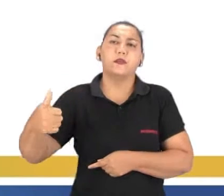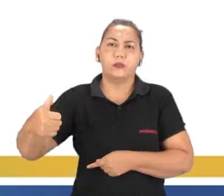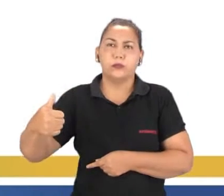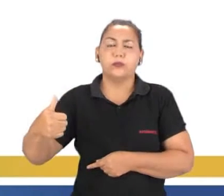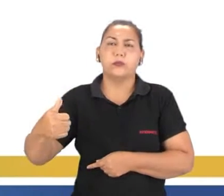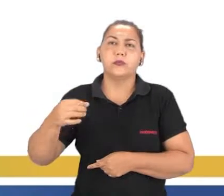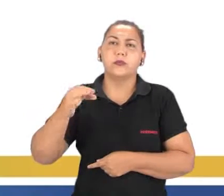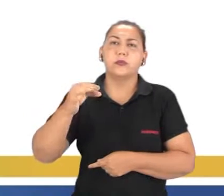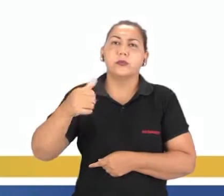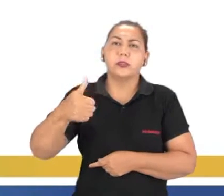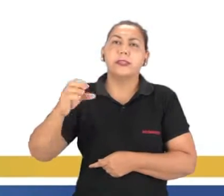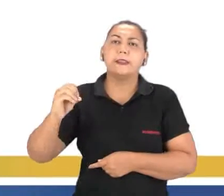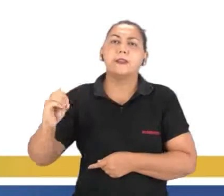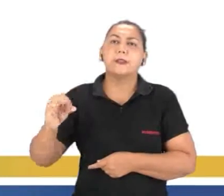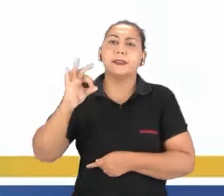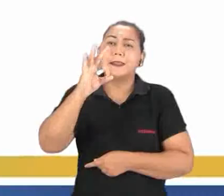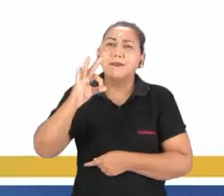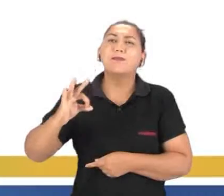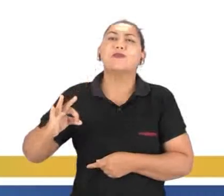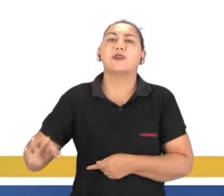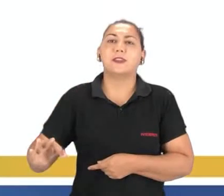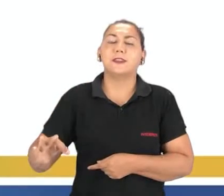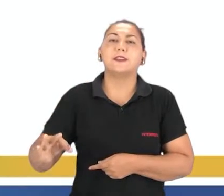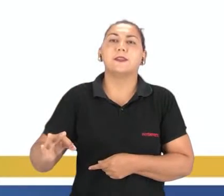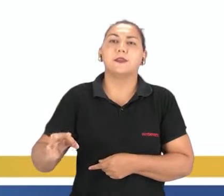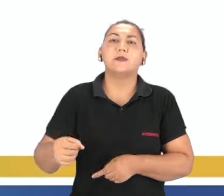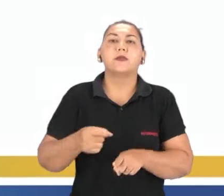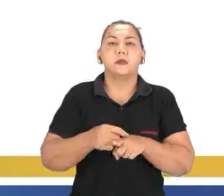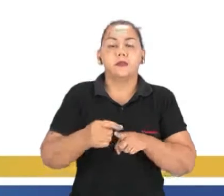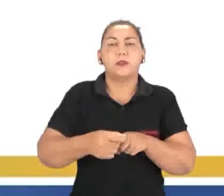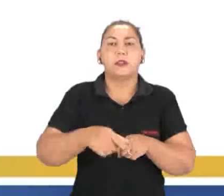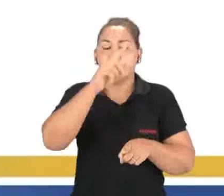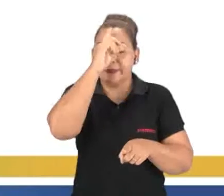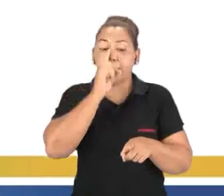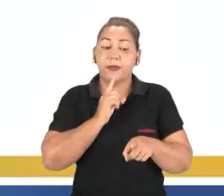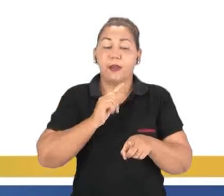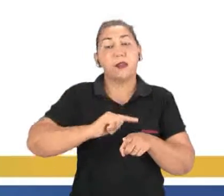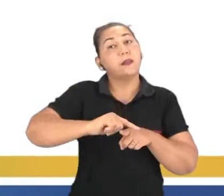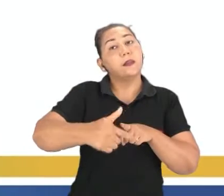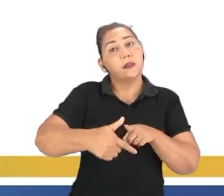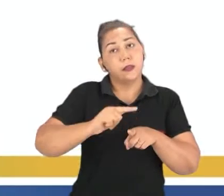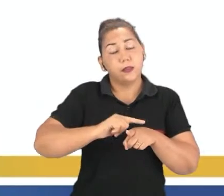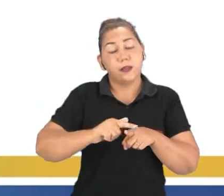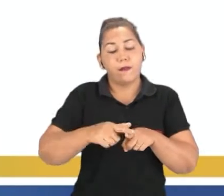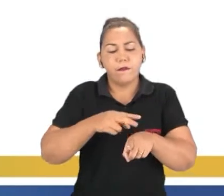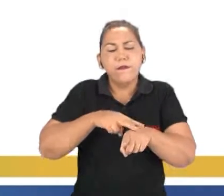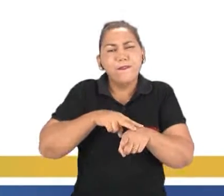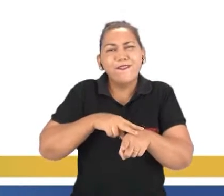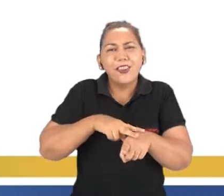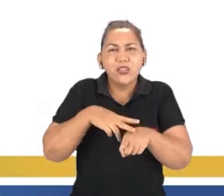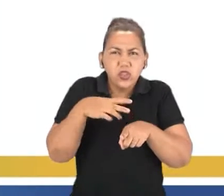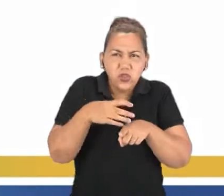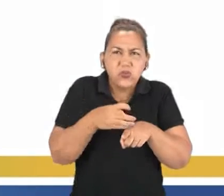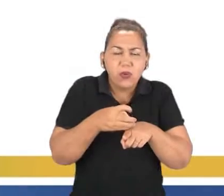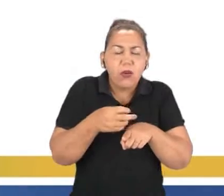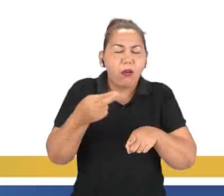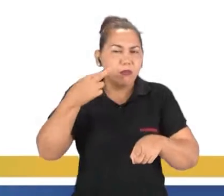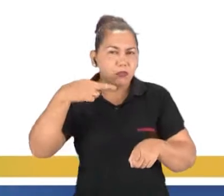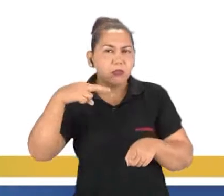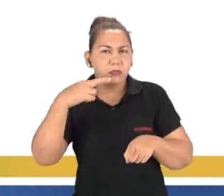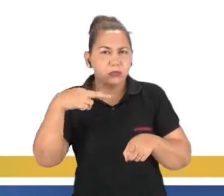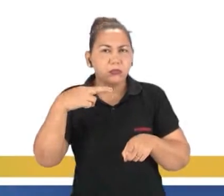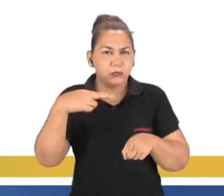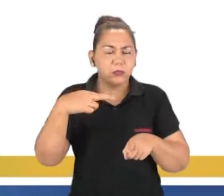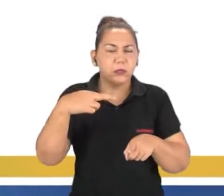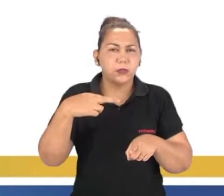ervilhas amarelas e lisas, que era a característica dominante. Verde e rugosa, como a gente tinha observado